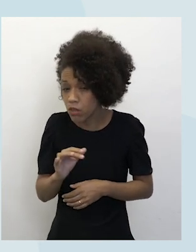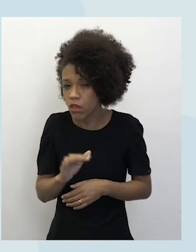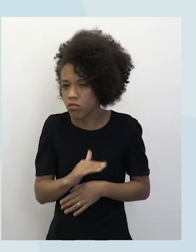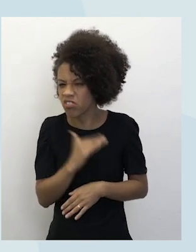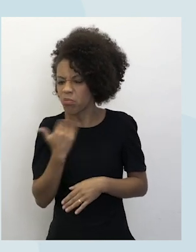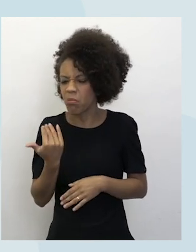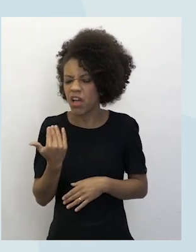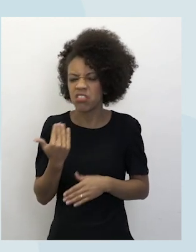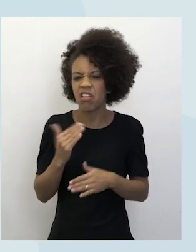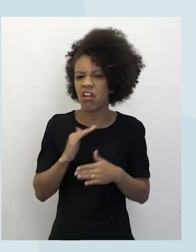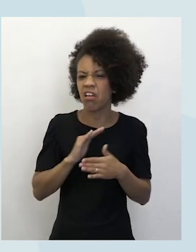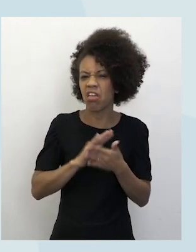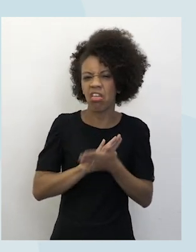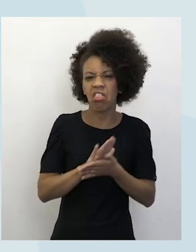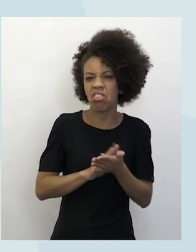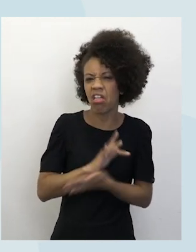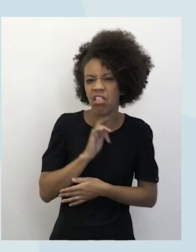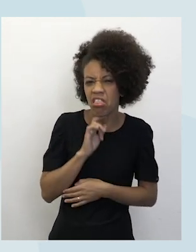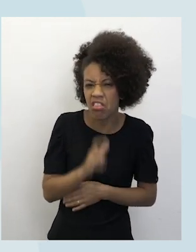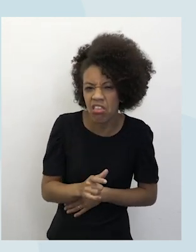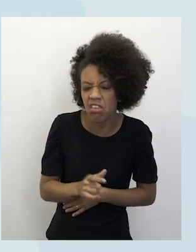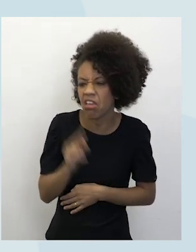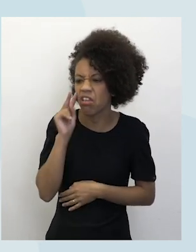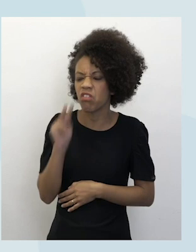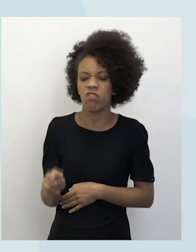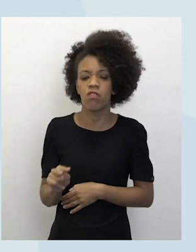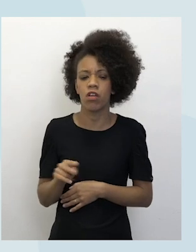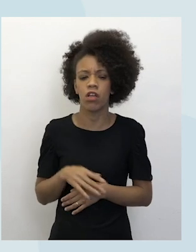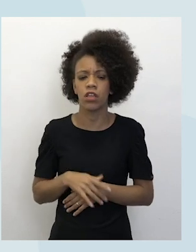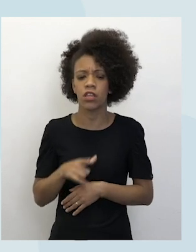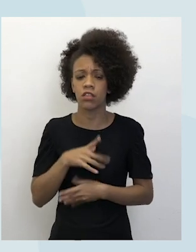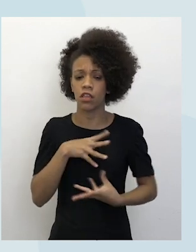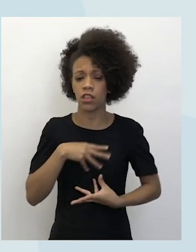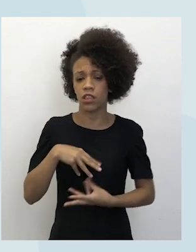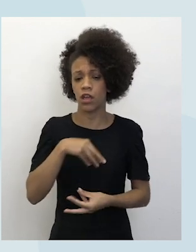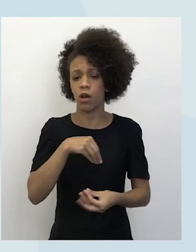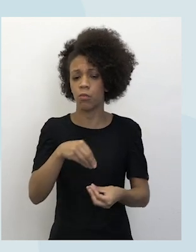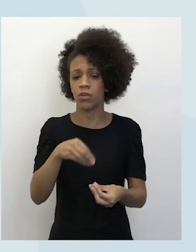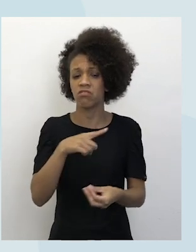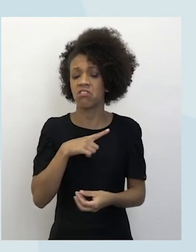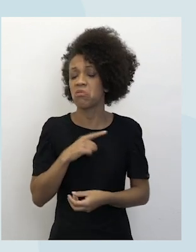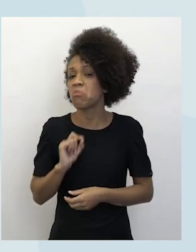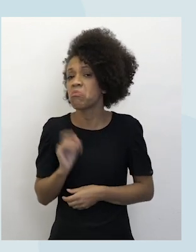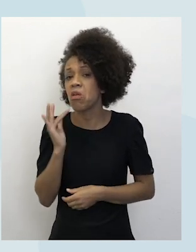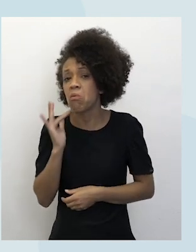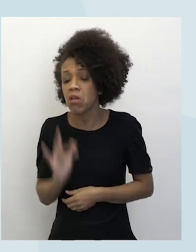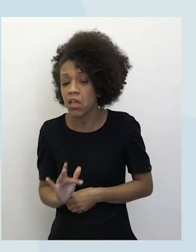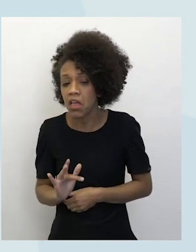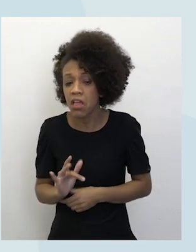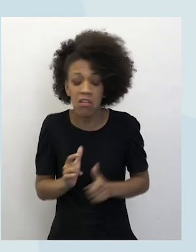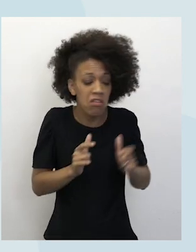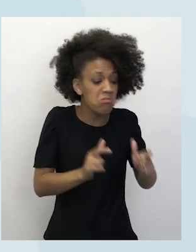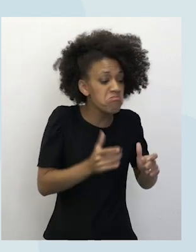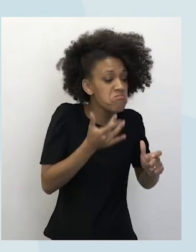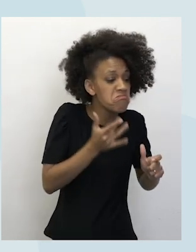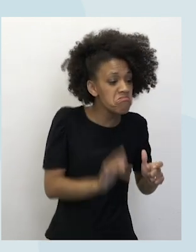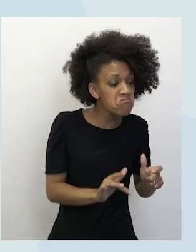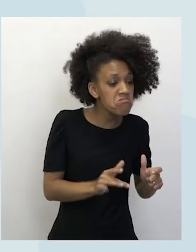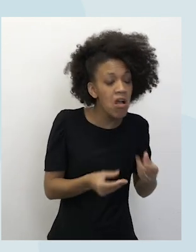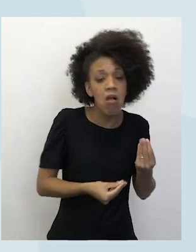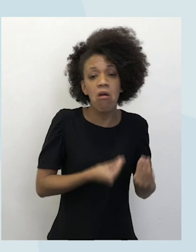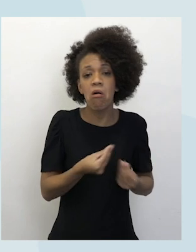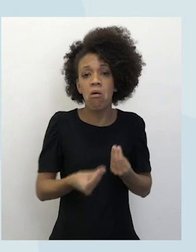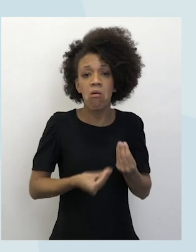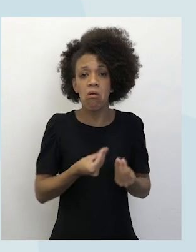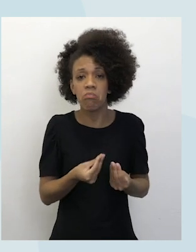vê que diz que na alma me tem posto um não sei que que nasce não sei onde vem não